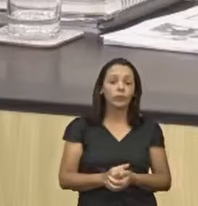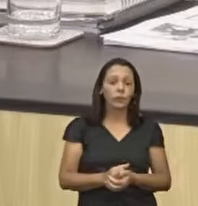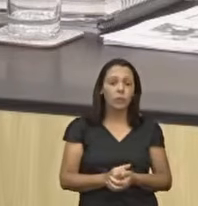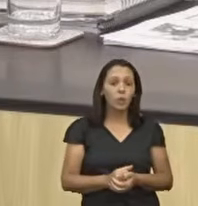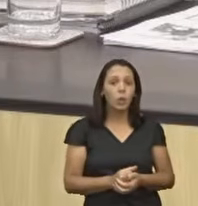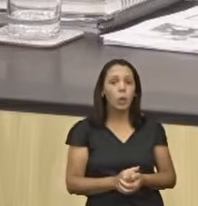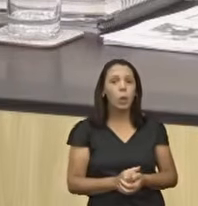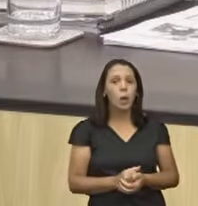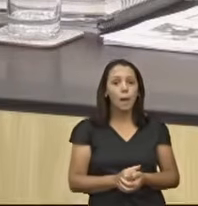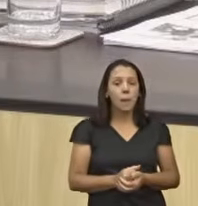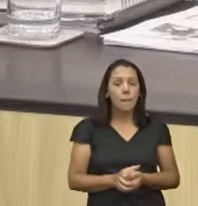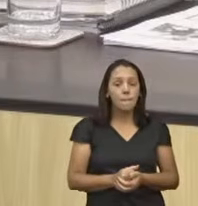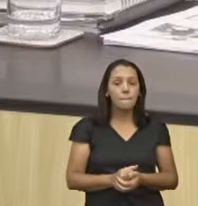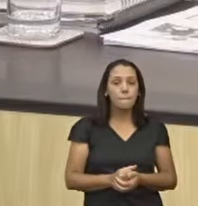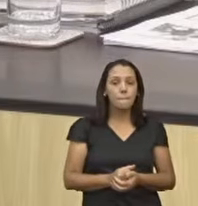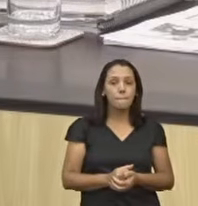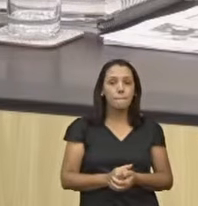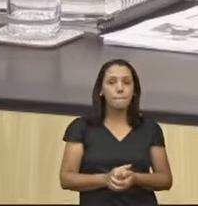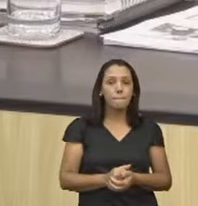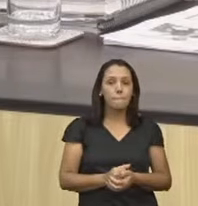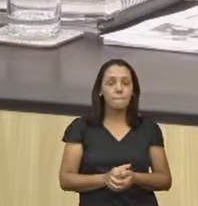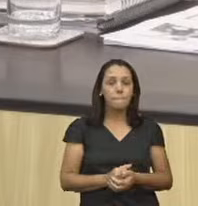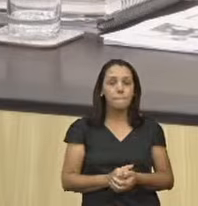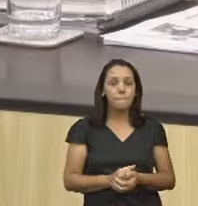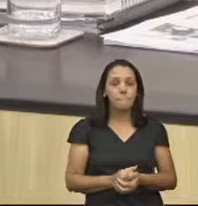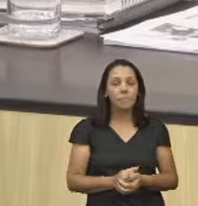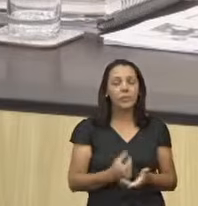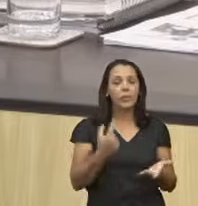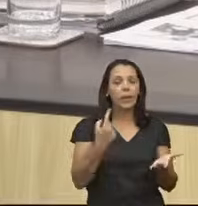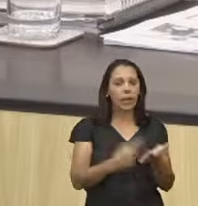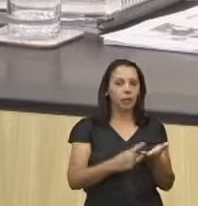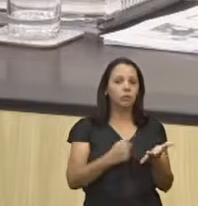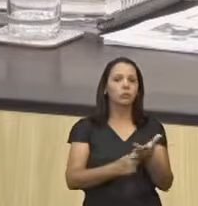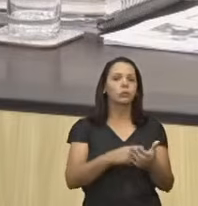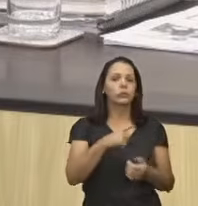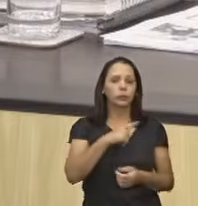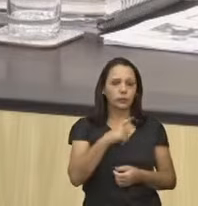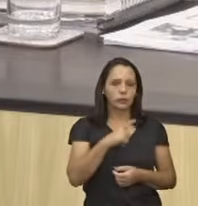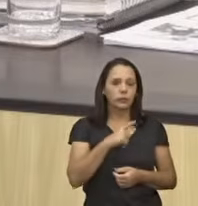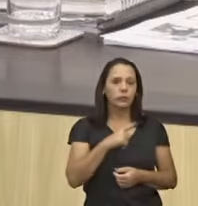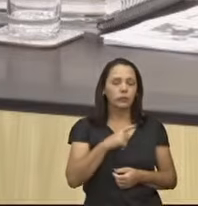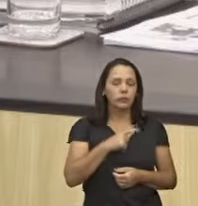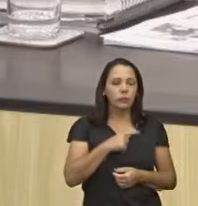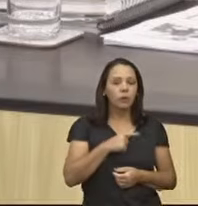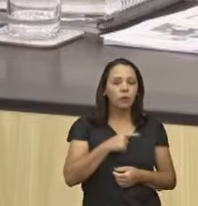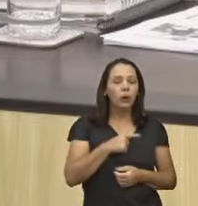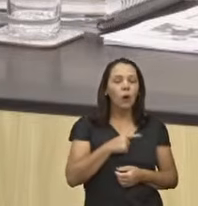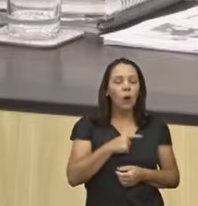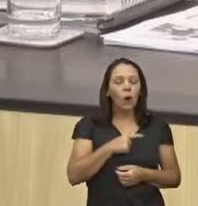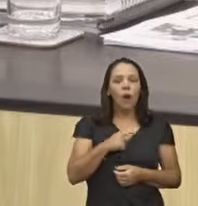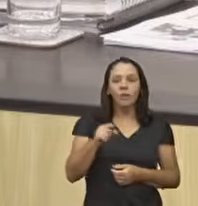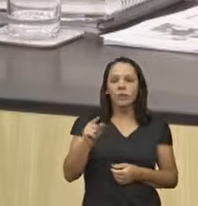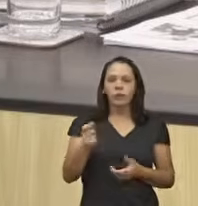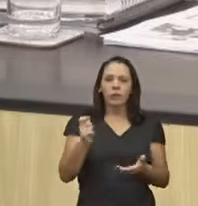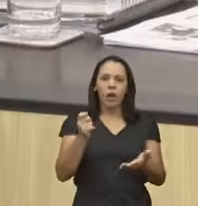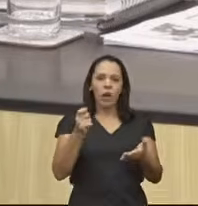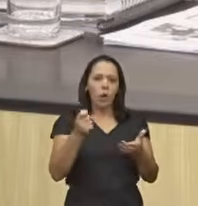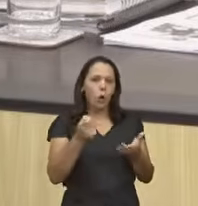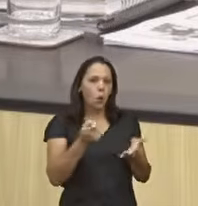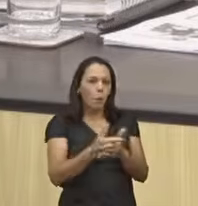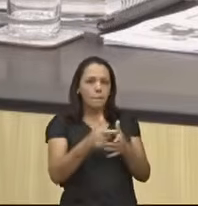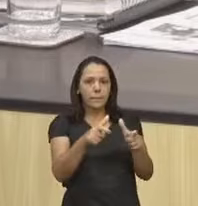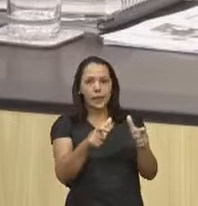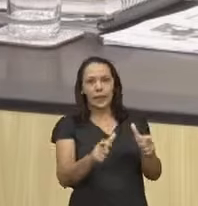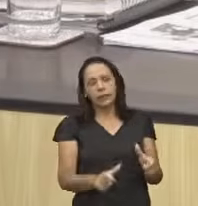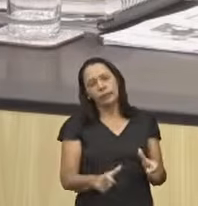venda desses lotes, ela faz acordos com eles. Olha, você vai ser instalado aqui, mas nós precisamos